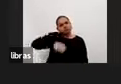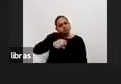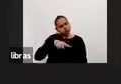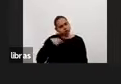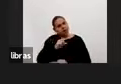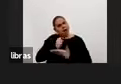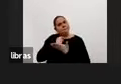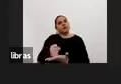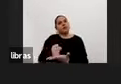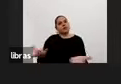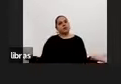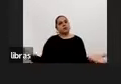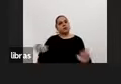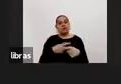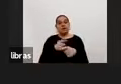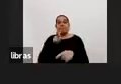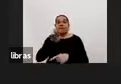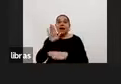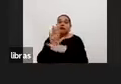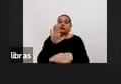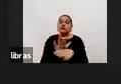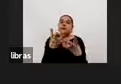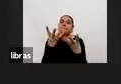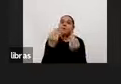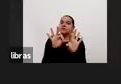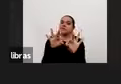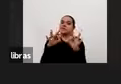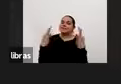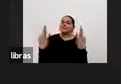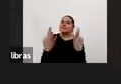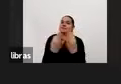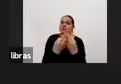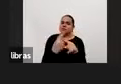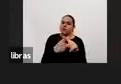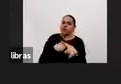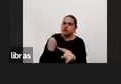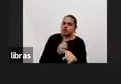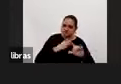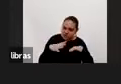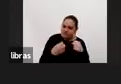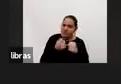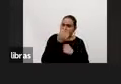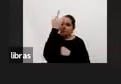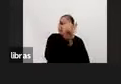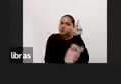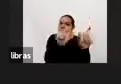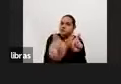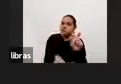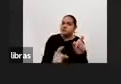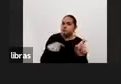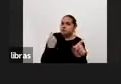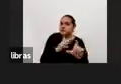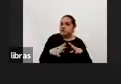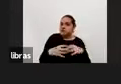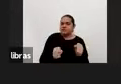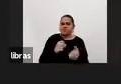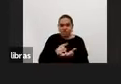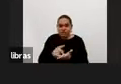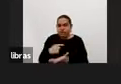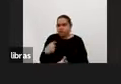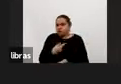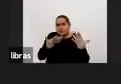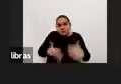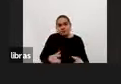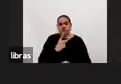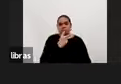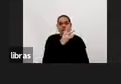inclusive, que criamos isto, nós que defendemos isto, e, inclusive, nós não queríamos R$ 200, R$ 250, nós queríamos